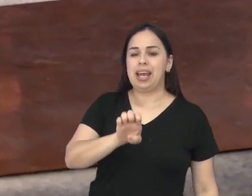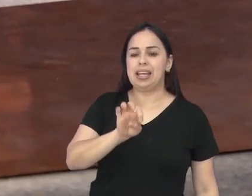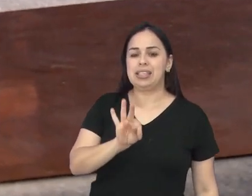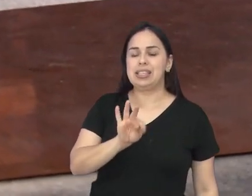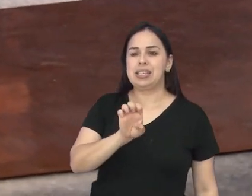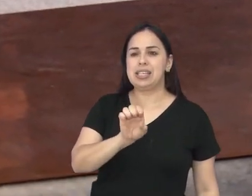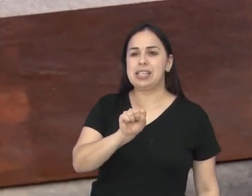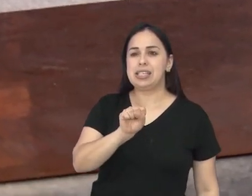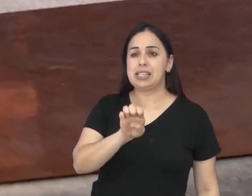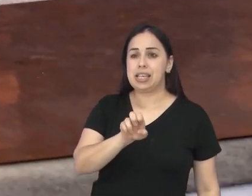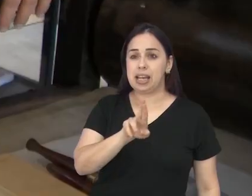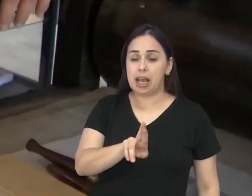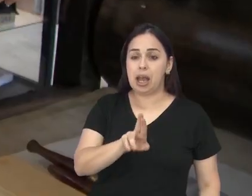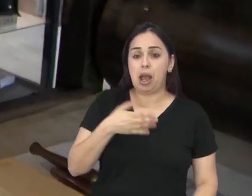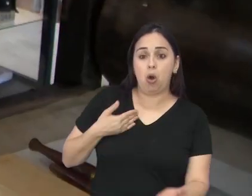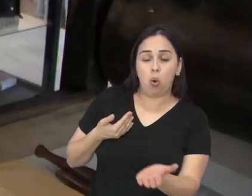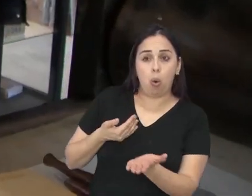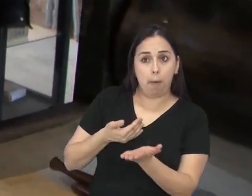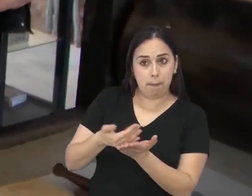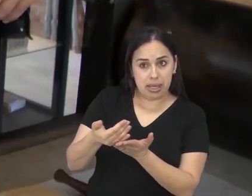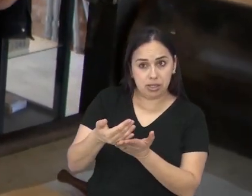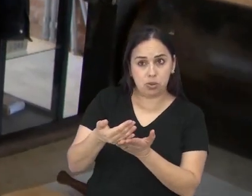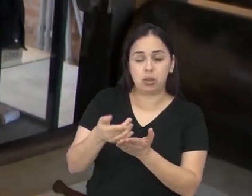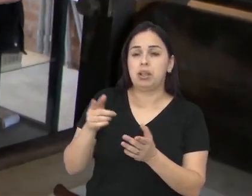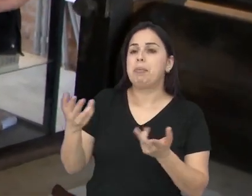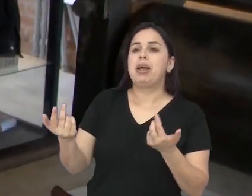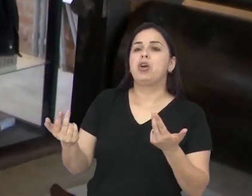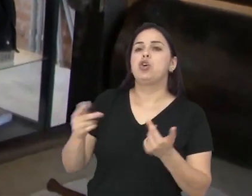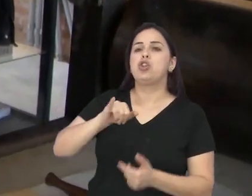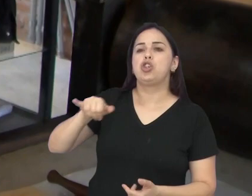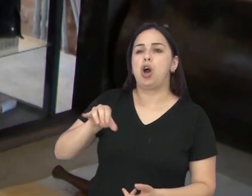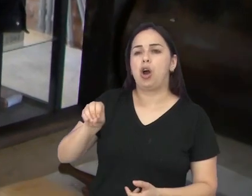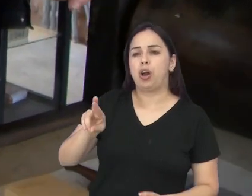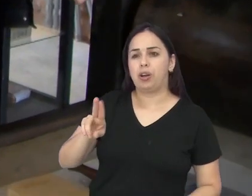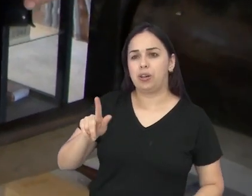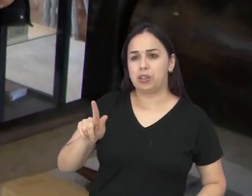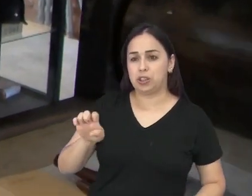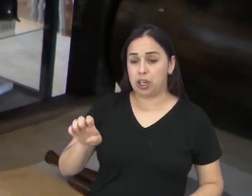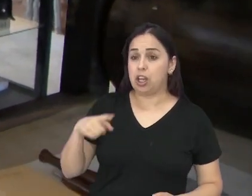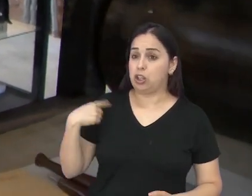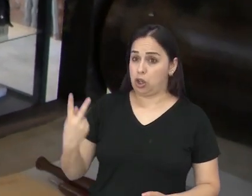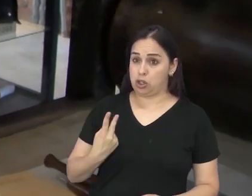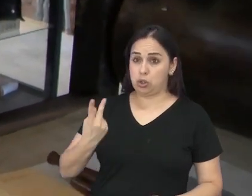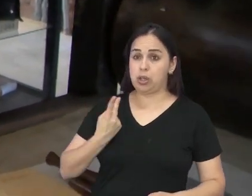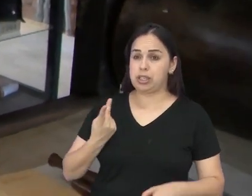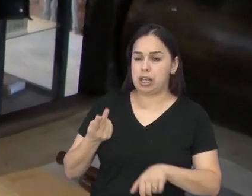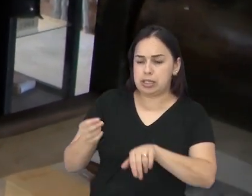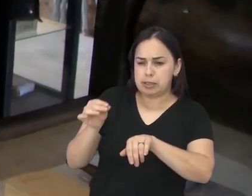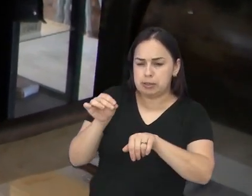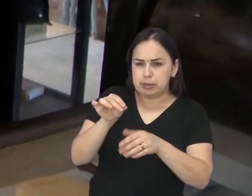meu princípio na gravura, que é o princípio do Jorge na gravura. Eu e o Jorge somos gravadores, né?